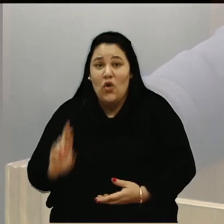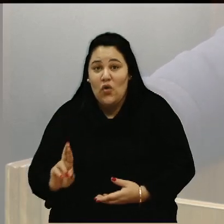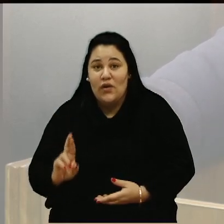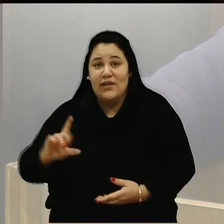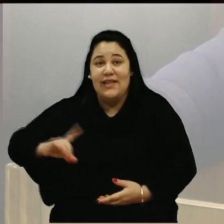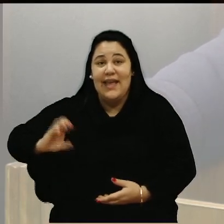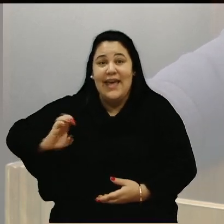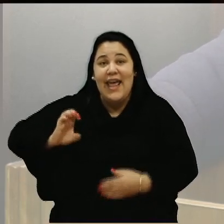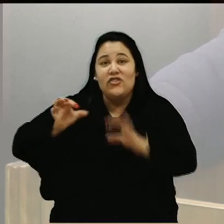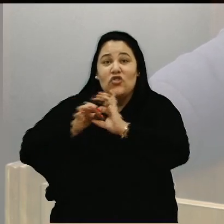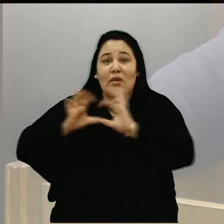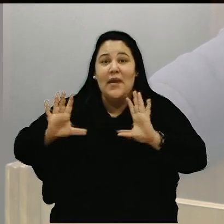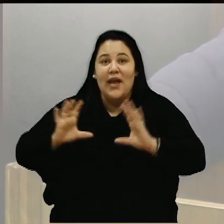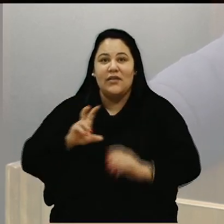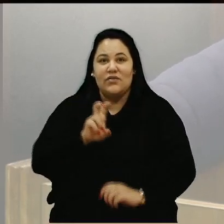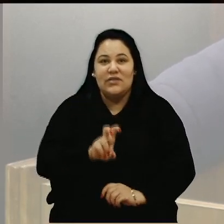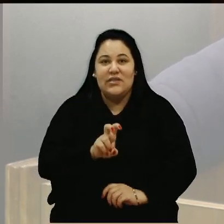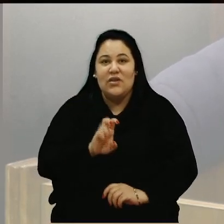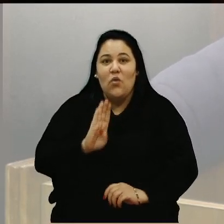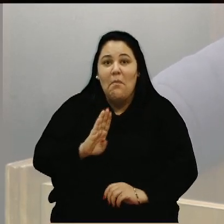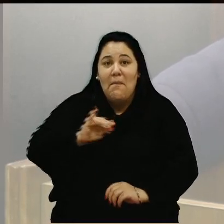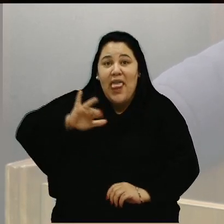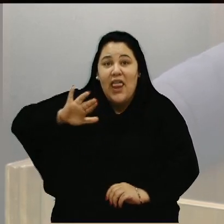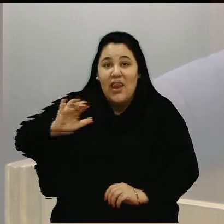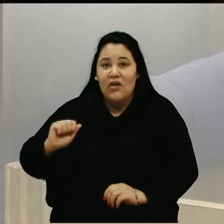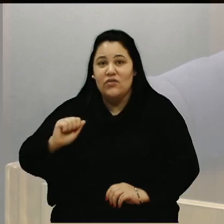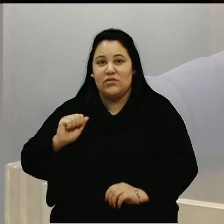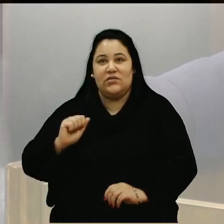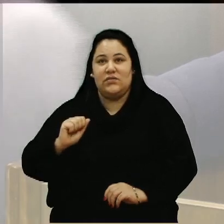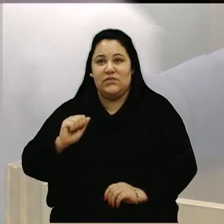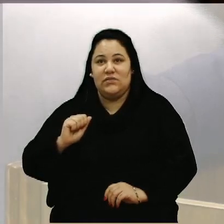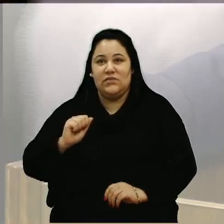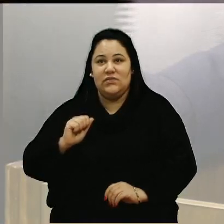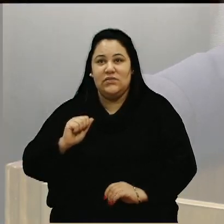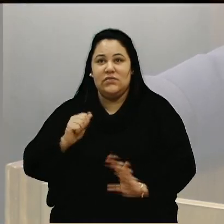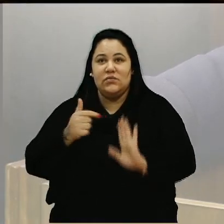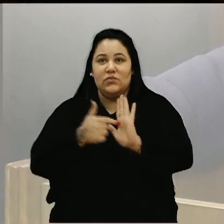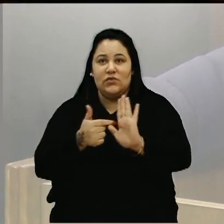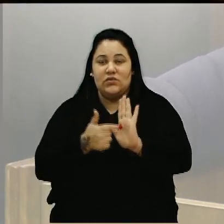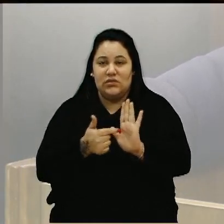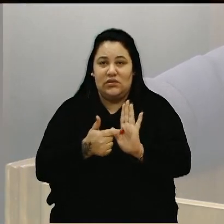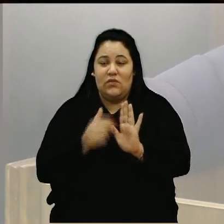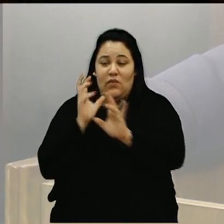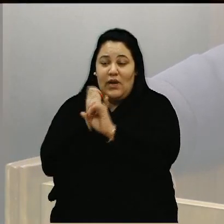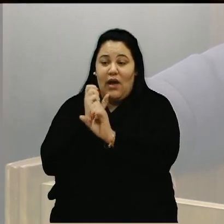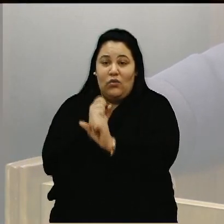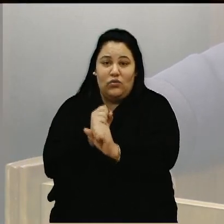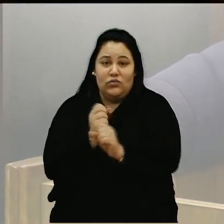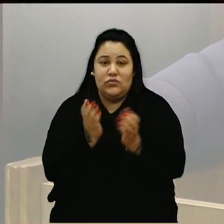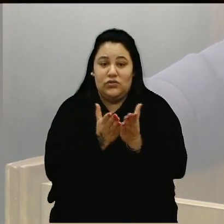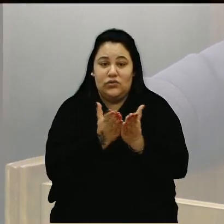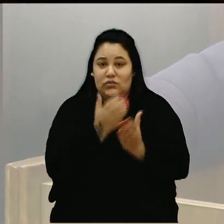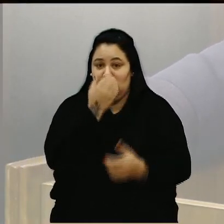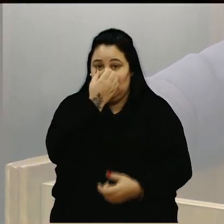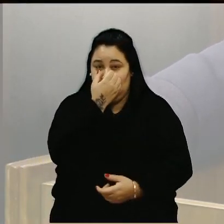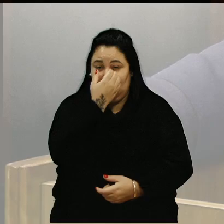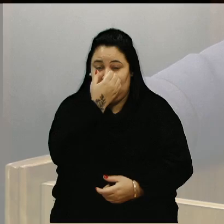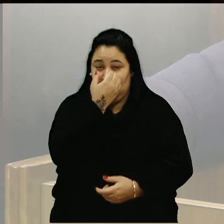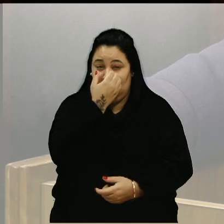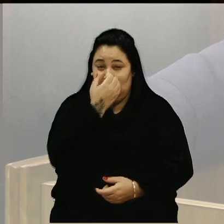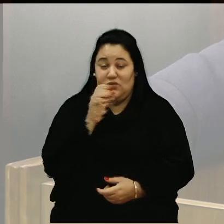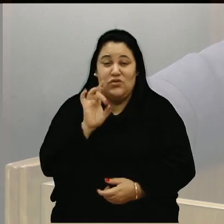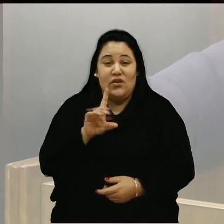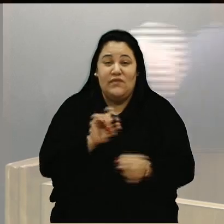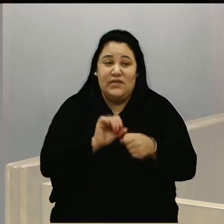de 5 bilhões. Aponta um saldo credor em alguns estudos. Então, só ficar gerando